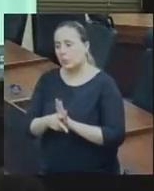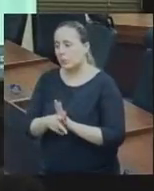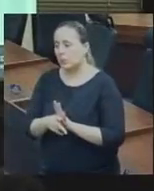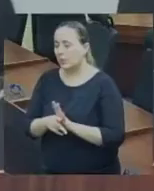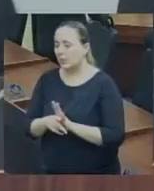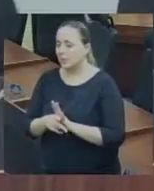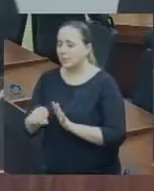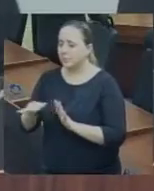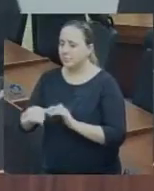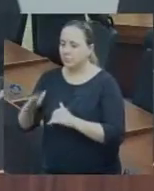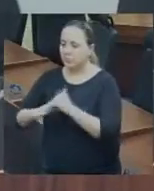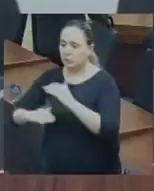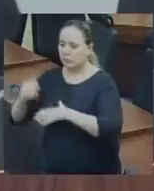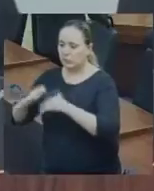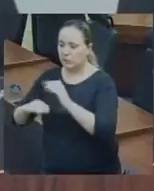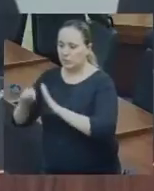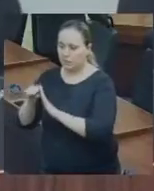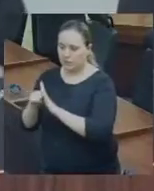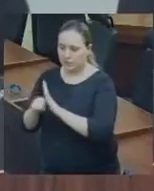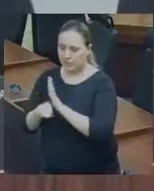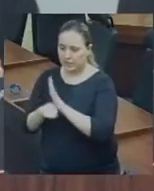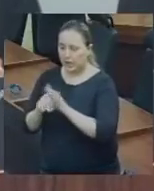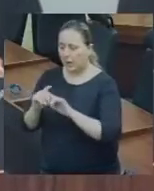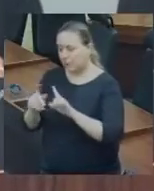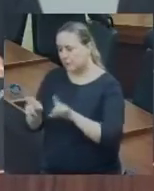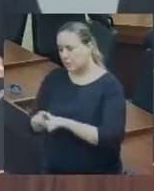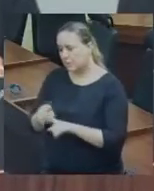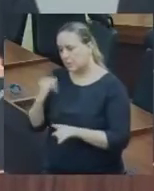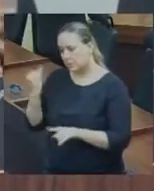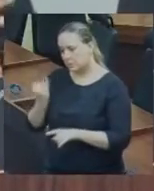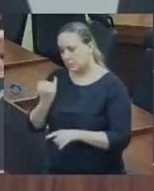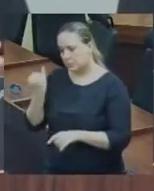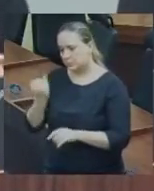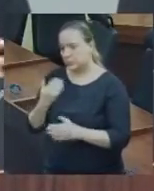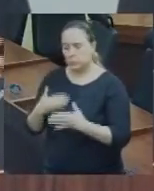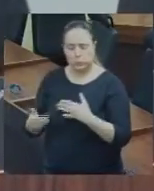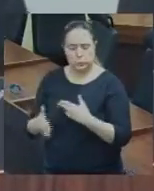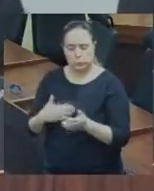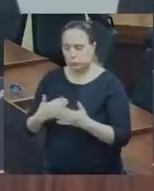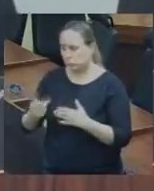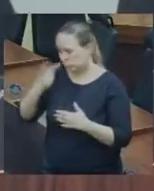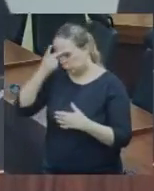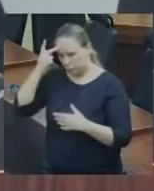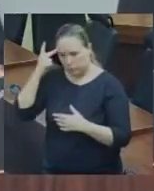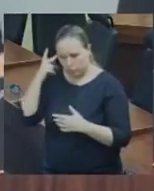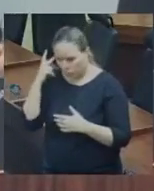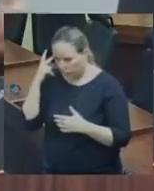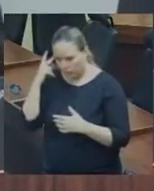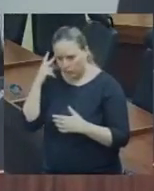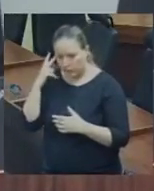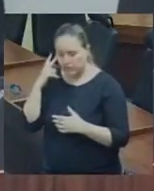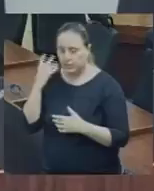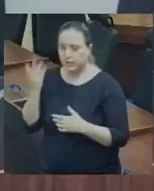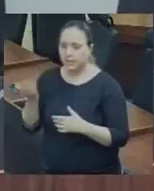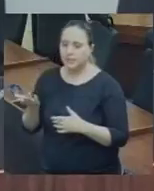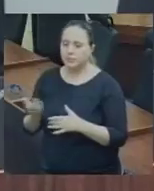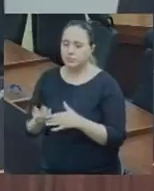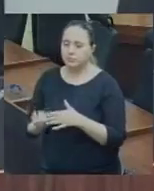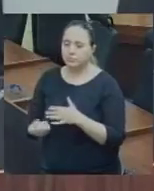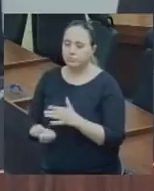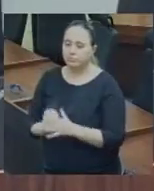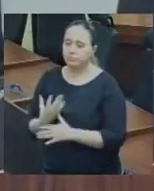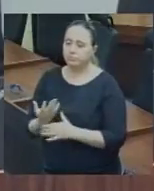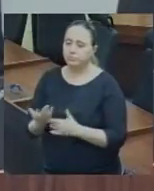programadores mas que também é importante para qualquer pessoa que construa